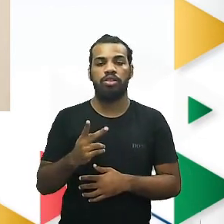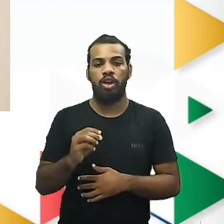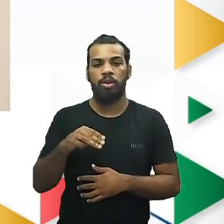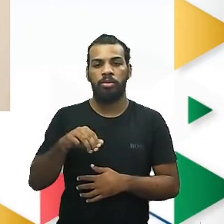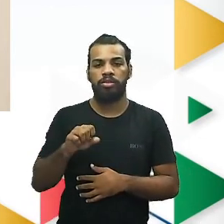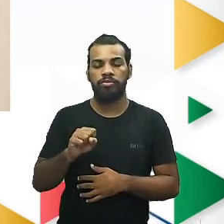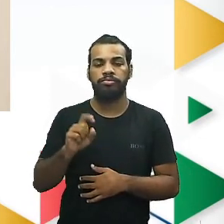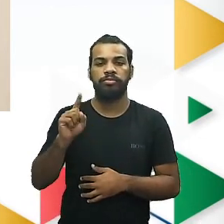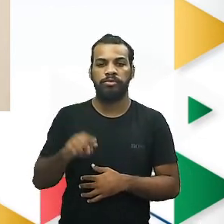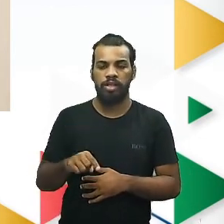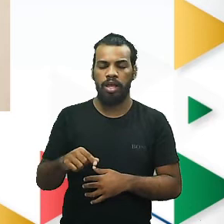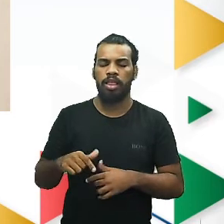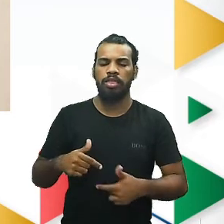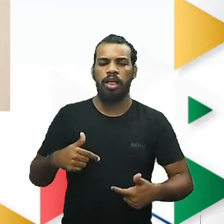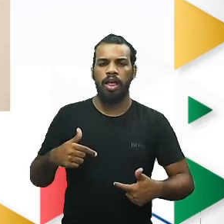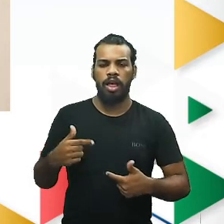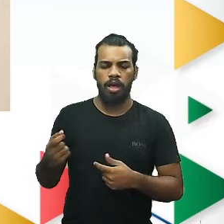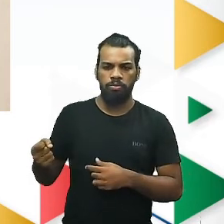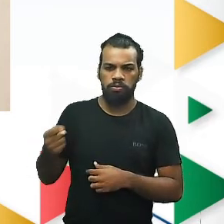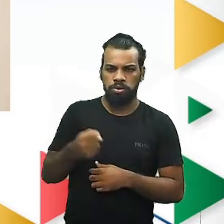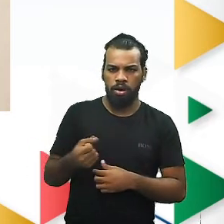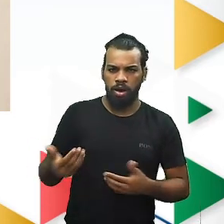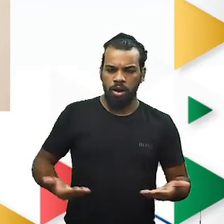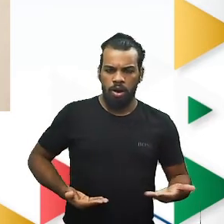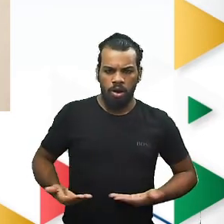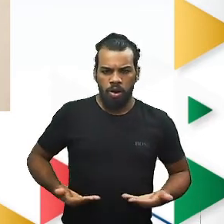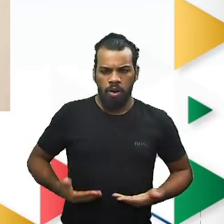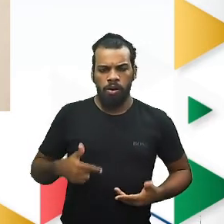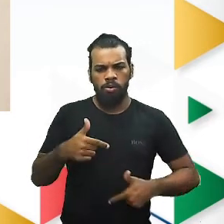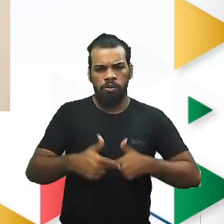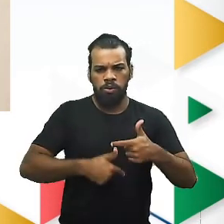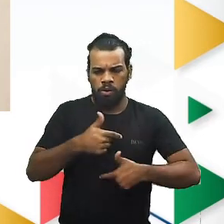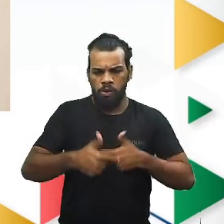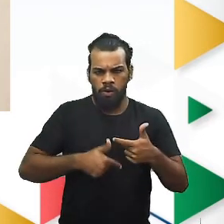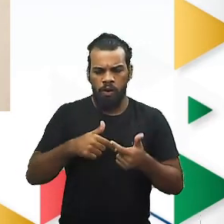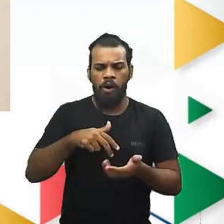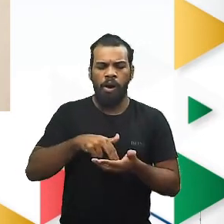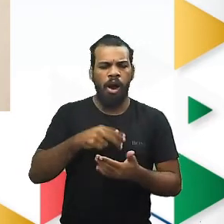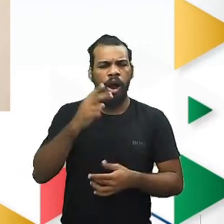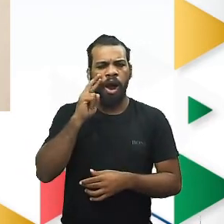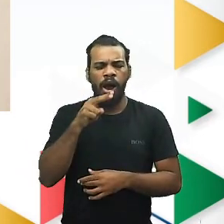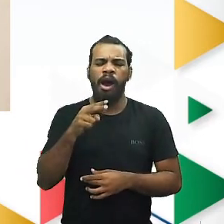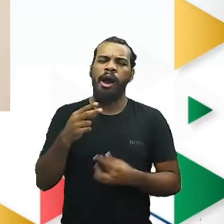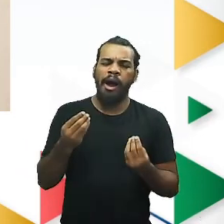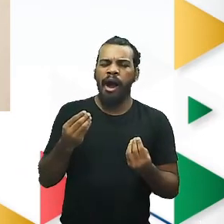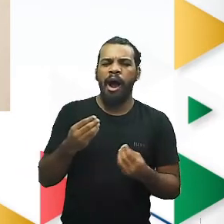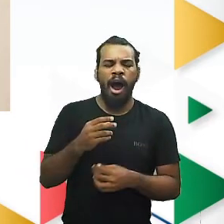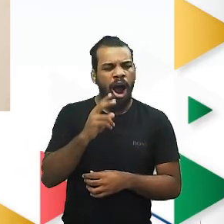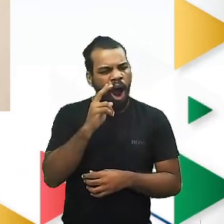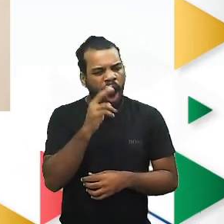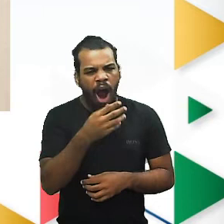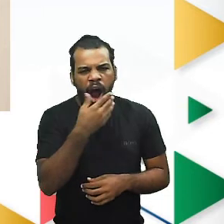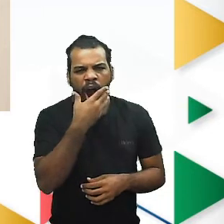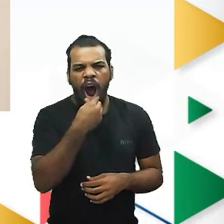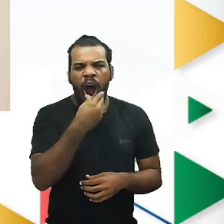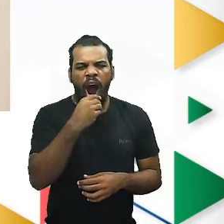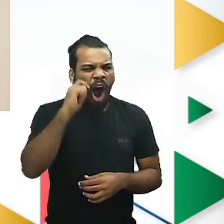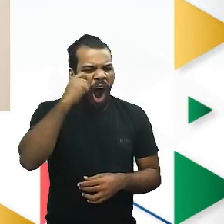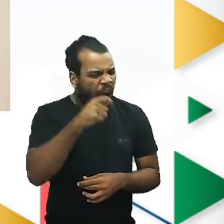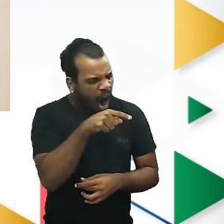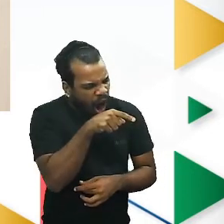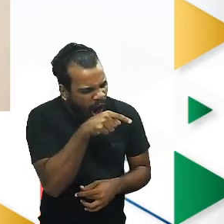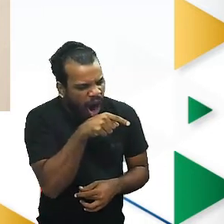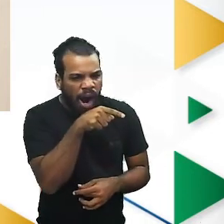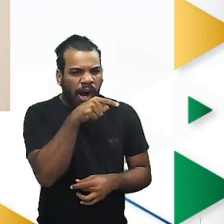trabalhador negro do campo, observou um velho negro cantando e dançando do lado de fora do teatro, né? Então, ele estava ali, ele ia interpretar,